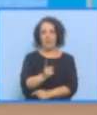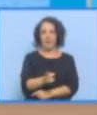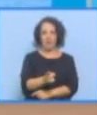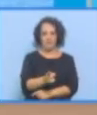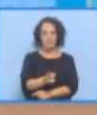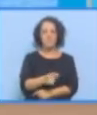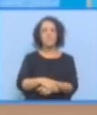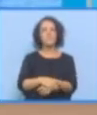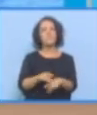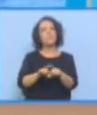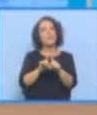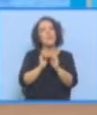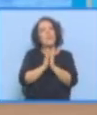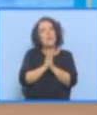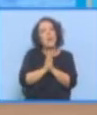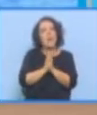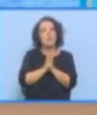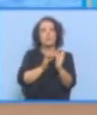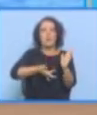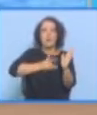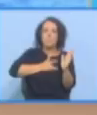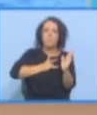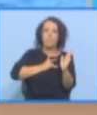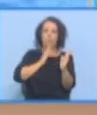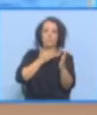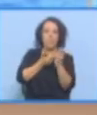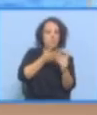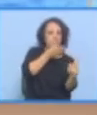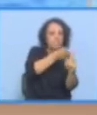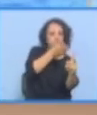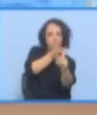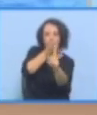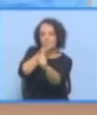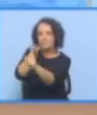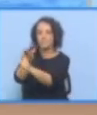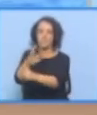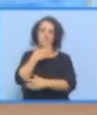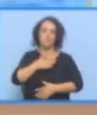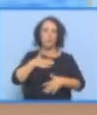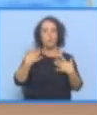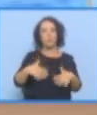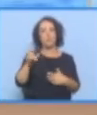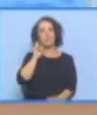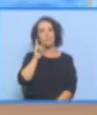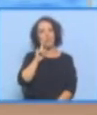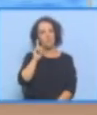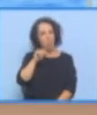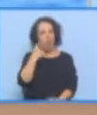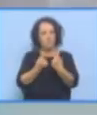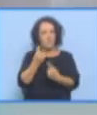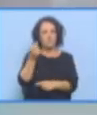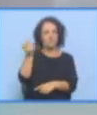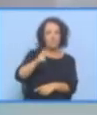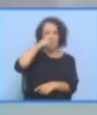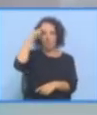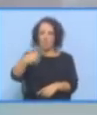amor à Igreja que passa depois pelo amor concreto às pessoas concretas, para mim tem sido muito importante. Mesmo na adversidade, ou mesmo quando é